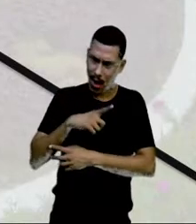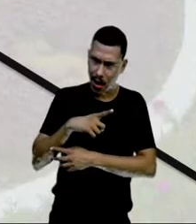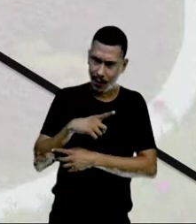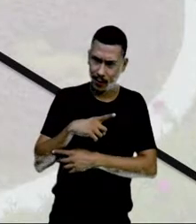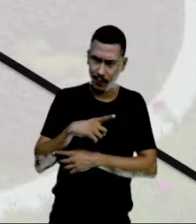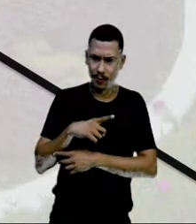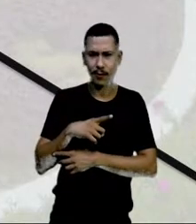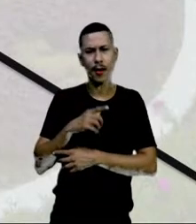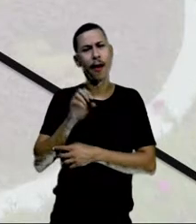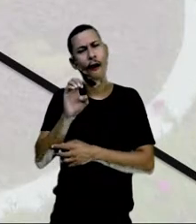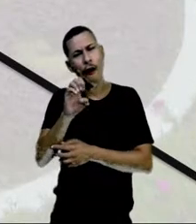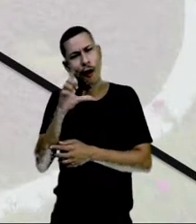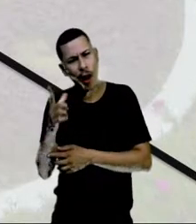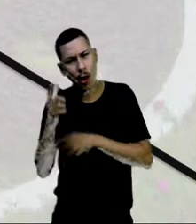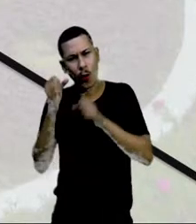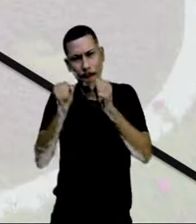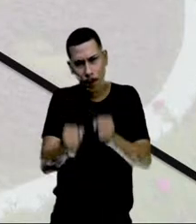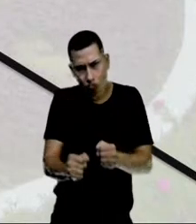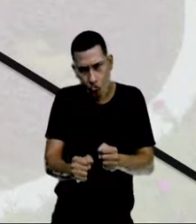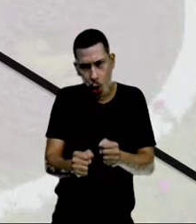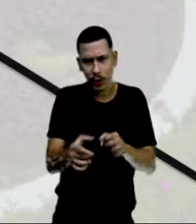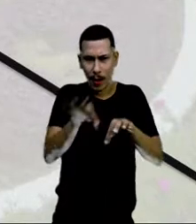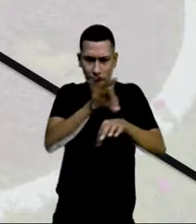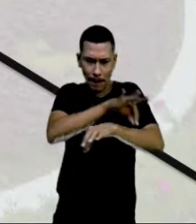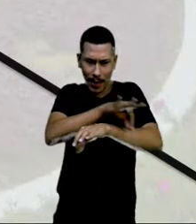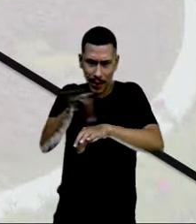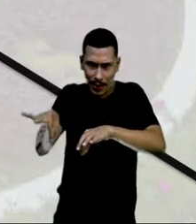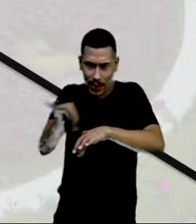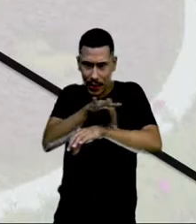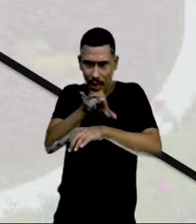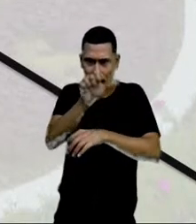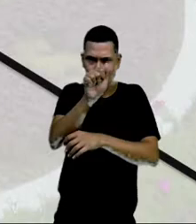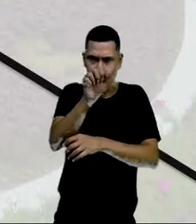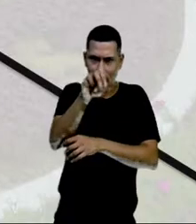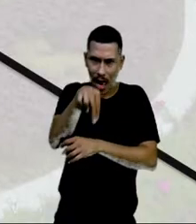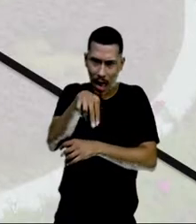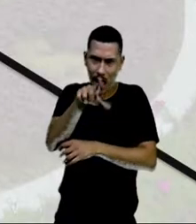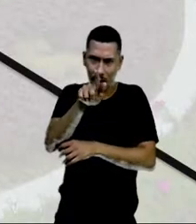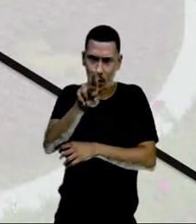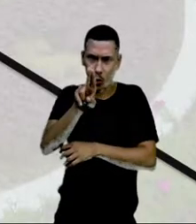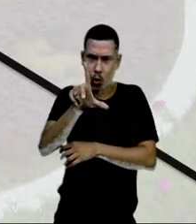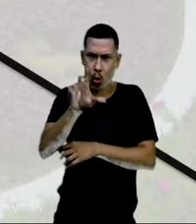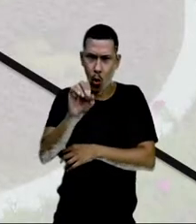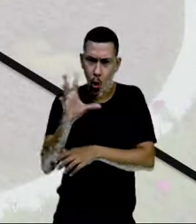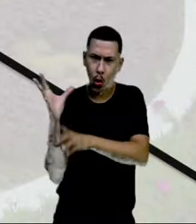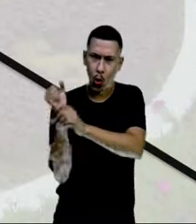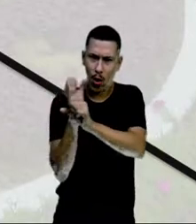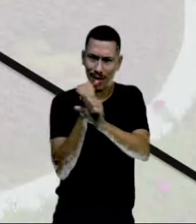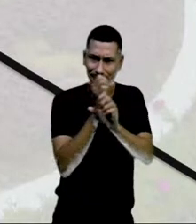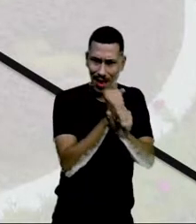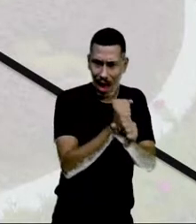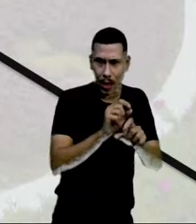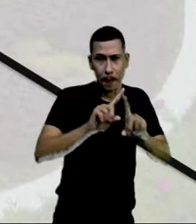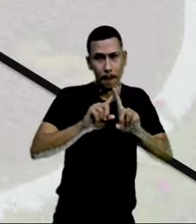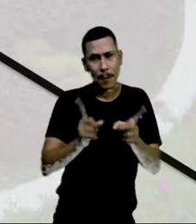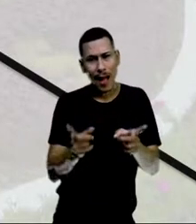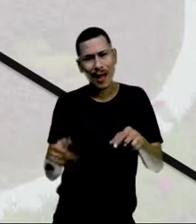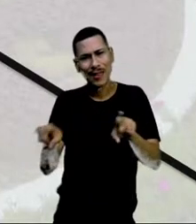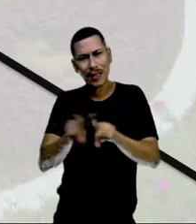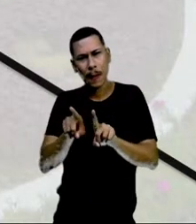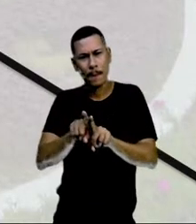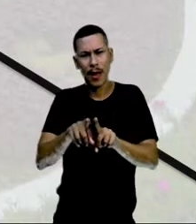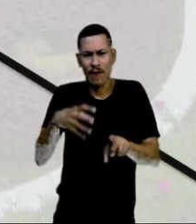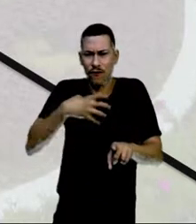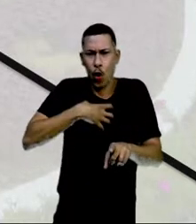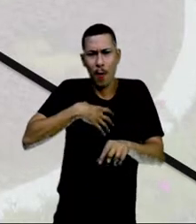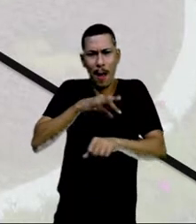pode medir um ângulo através de uma quantidade e também através de uma medida. Existem duas medidas